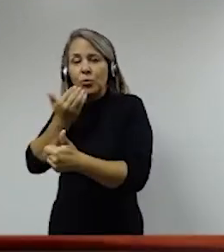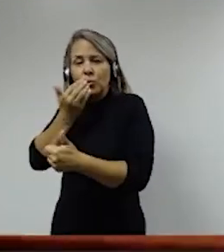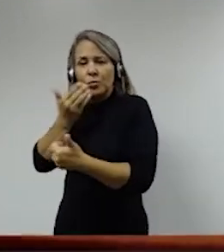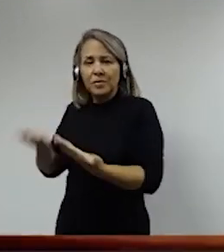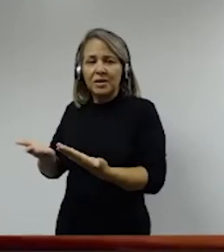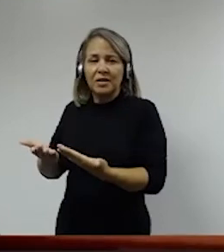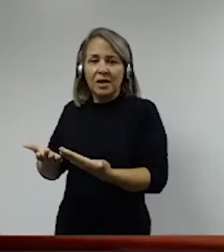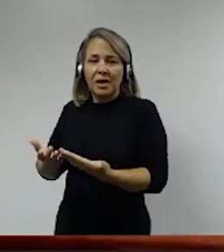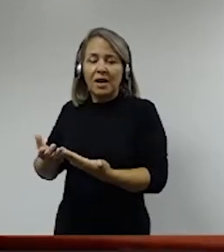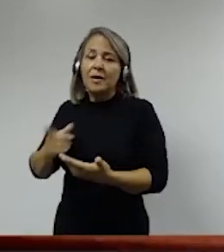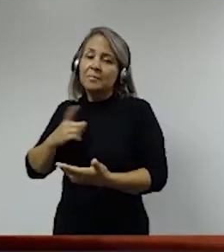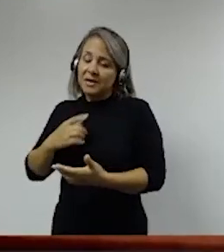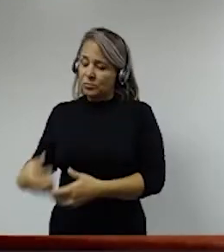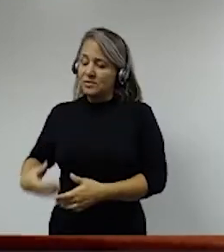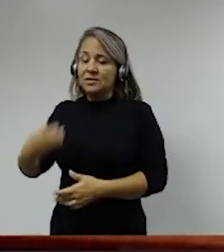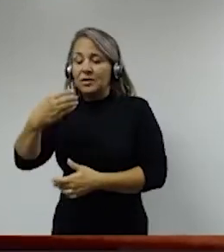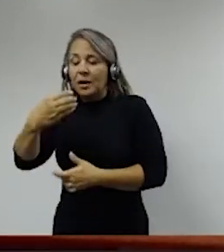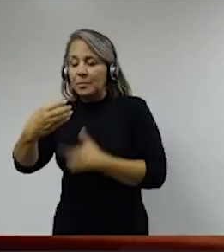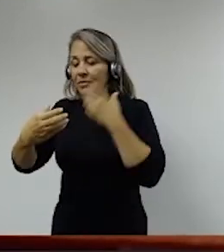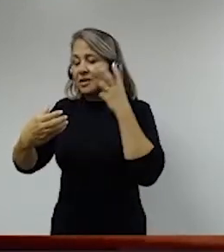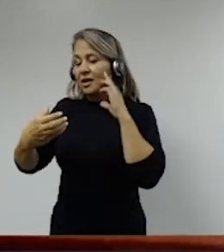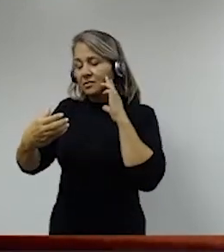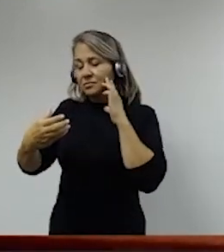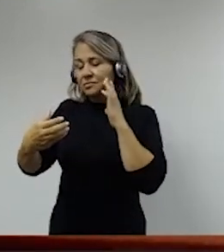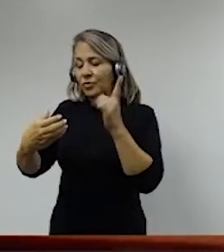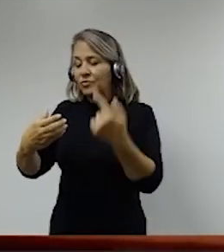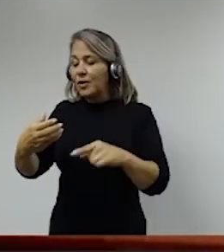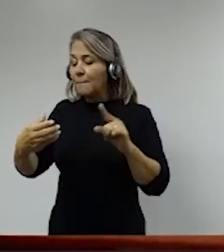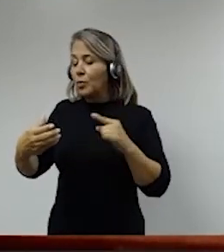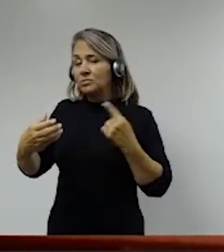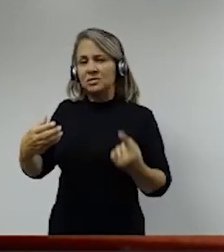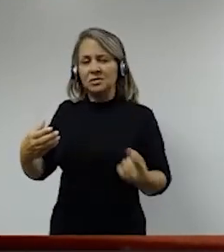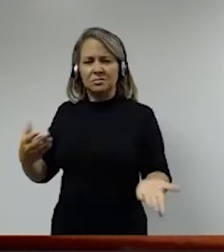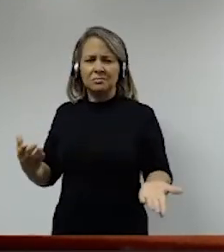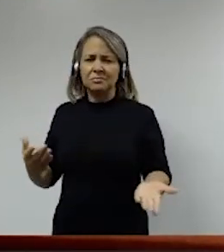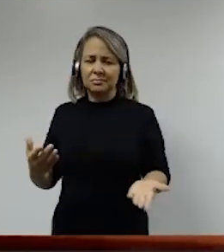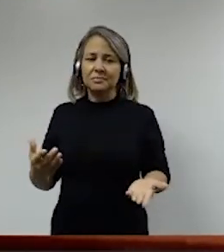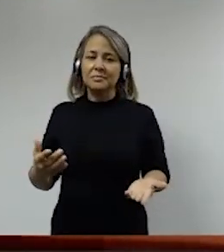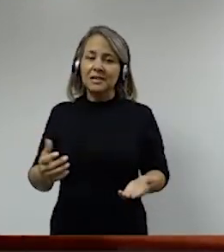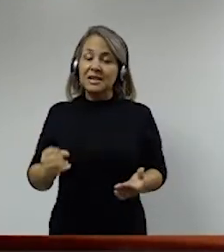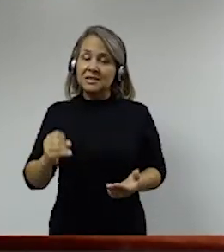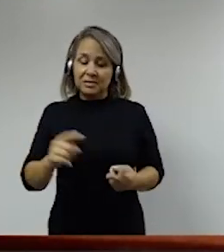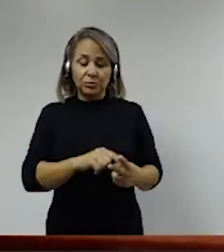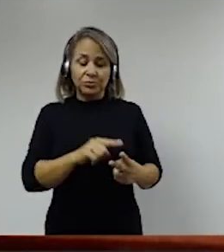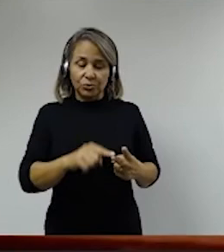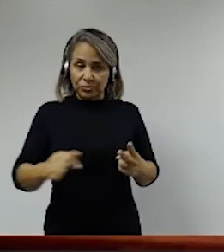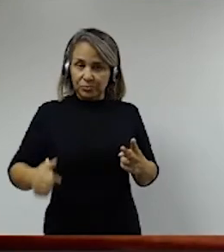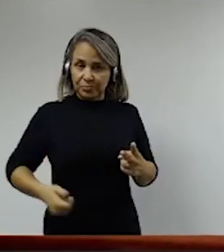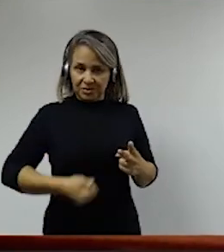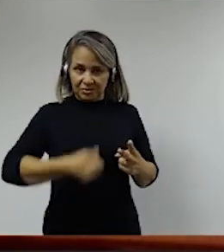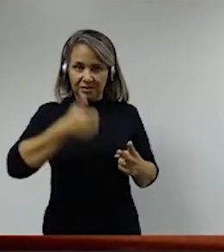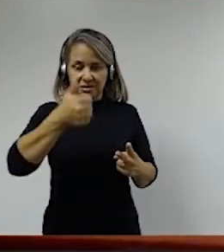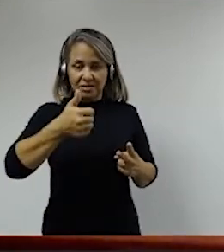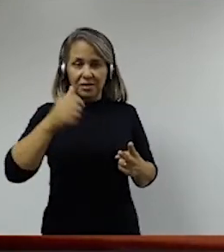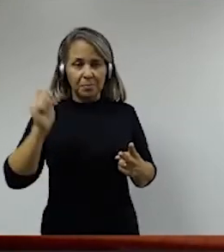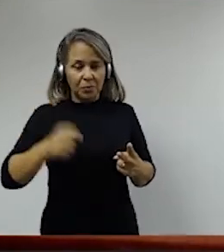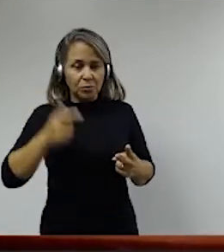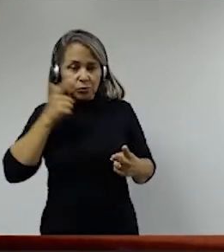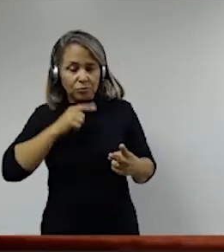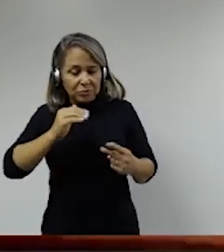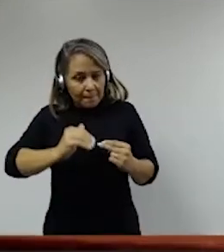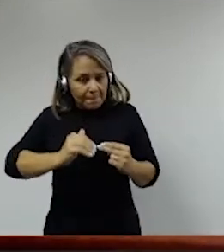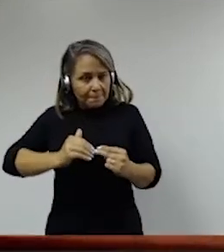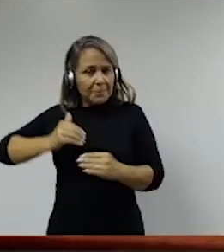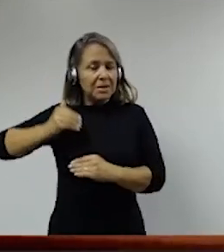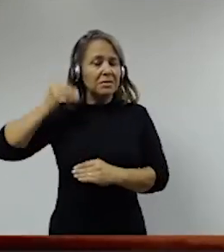telefone para poder escutar música. Então, esses dois fatores, quando se aprimorarem, eles vão alavancar ainda